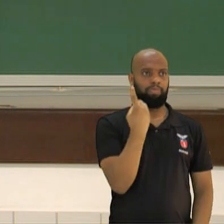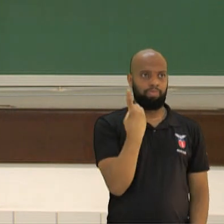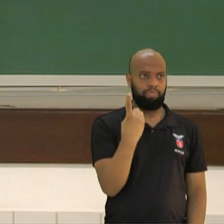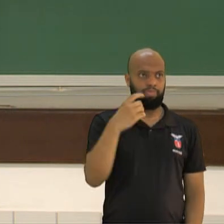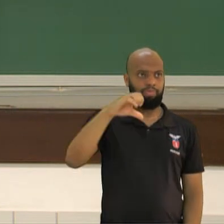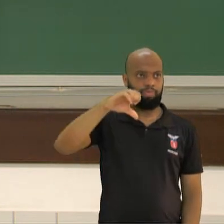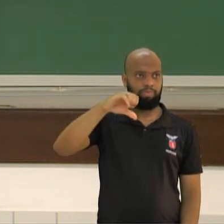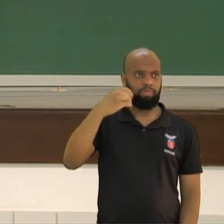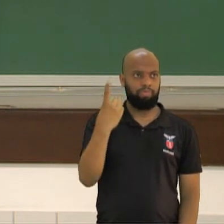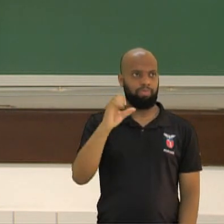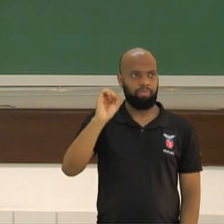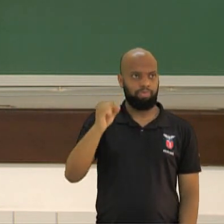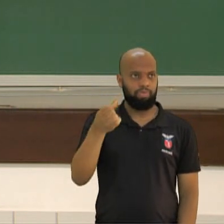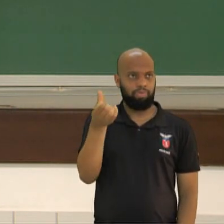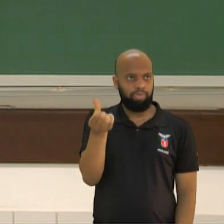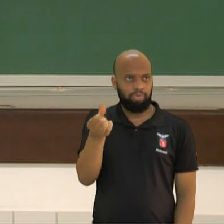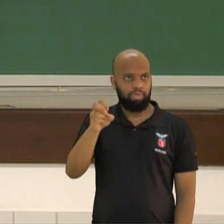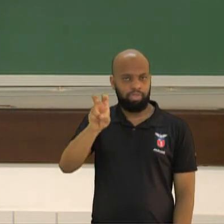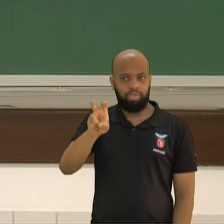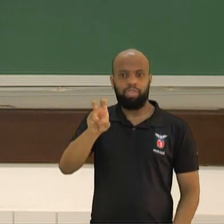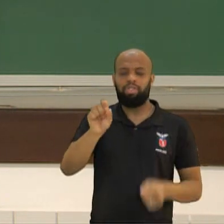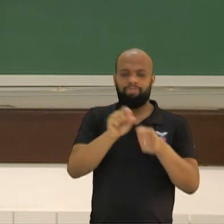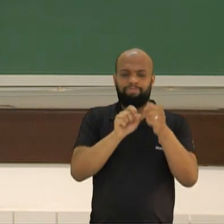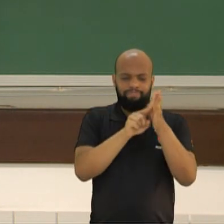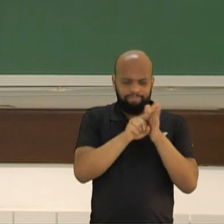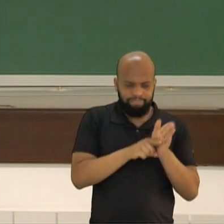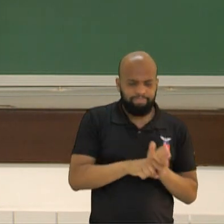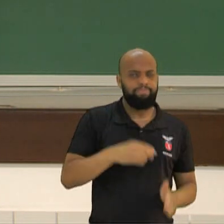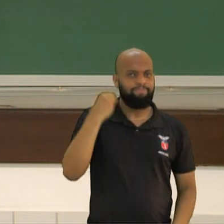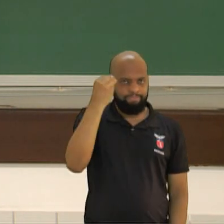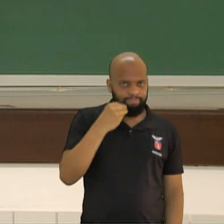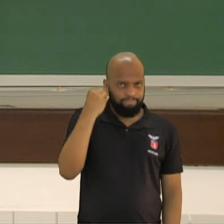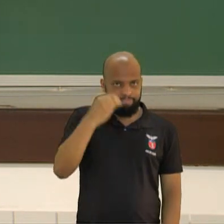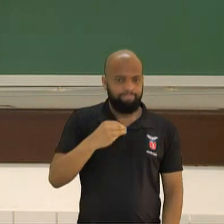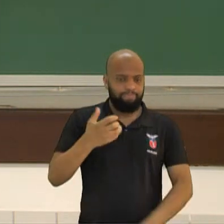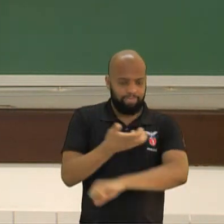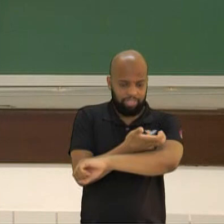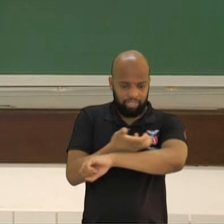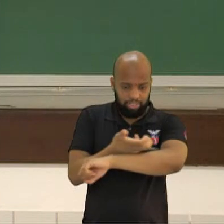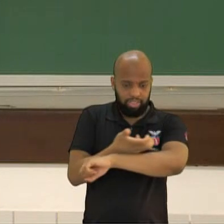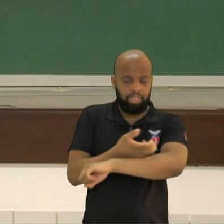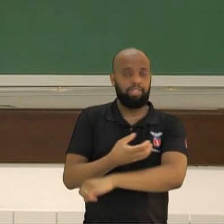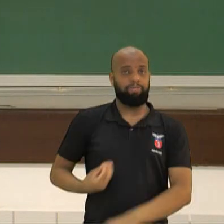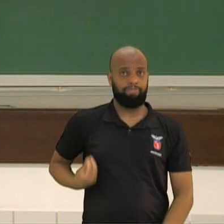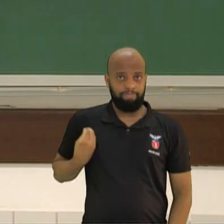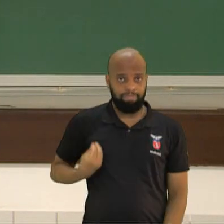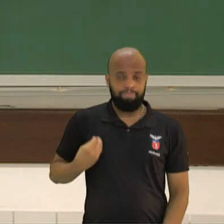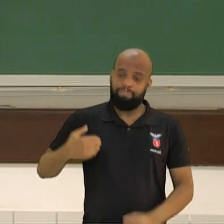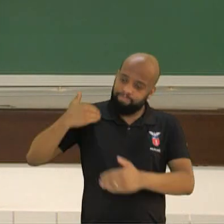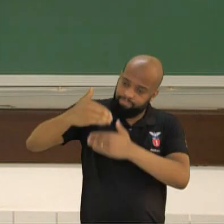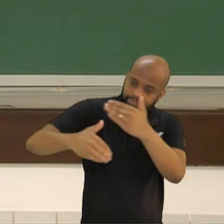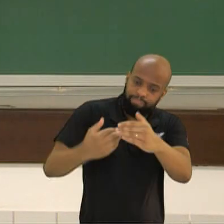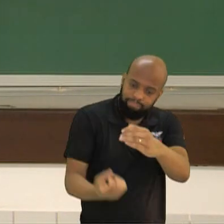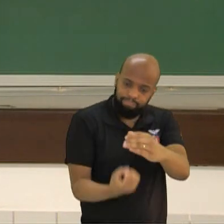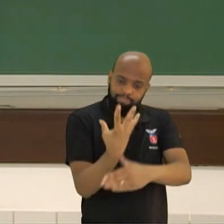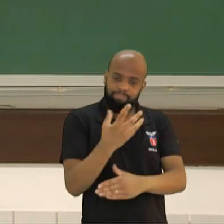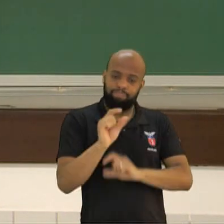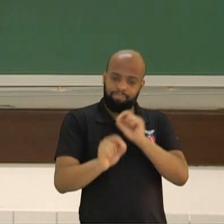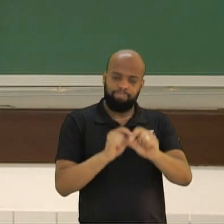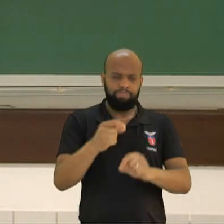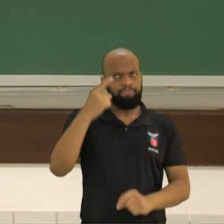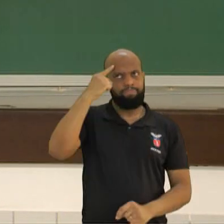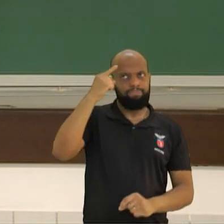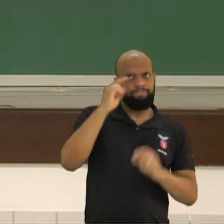fez lá no jardim do mosteiro onde ele vivia, ele desenvolveu uma linha